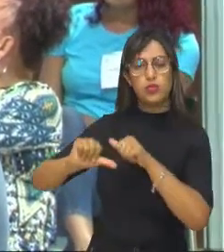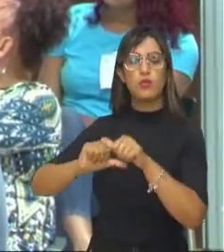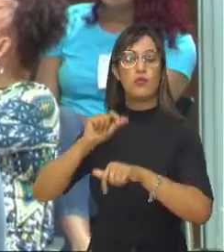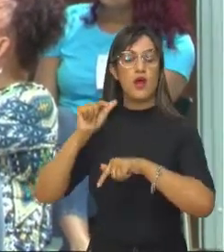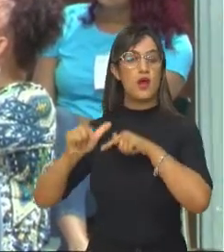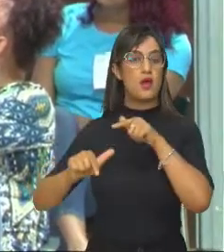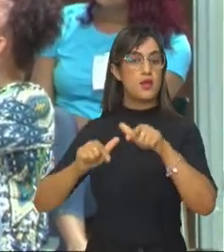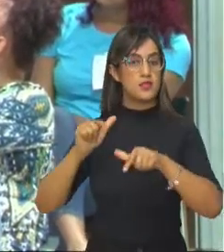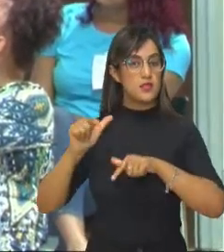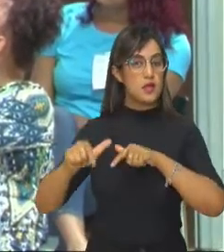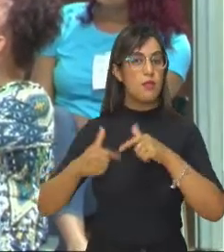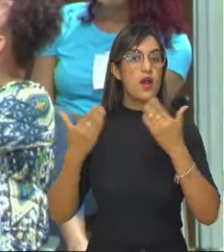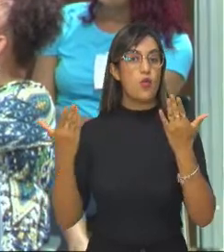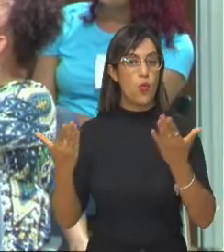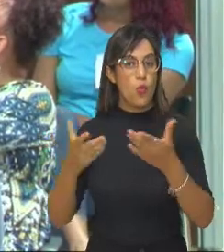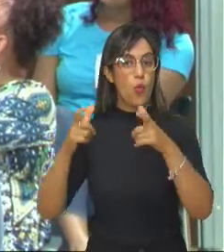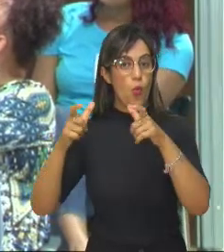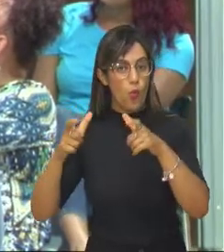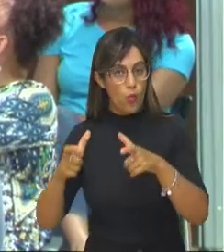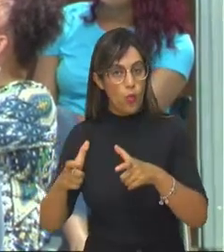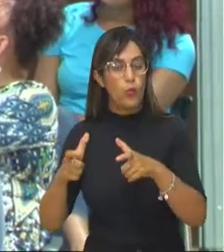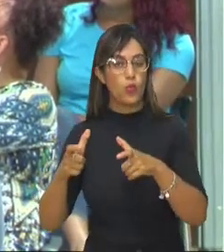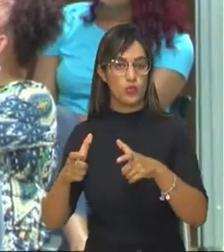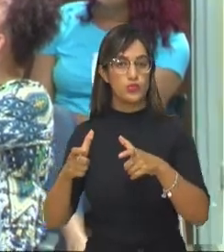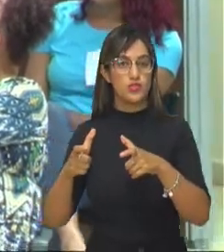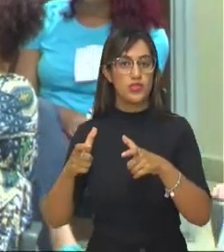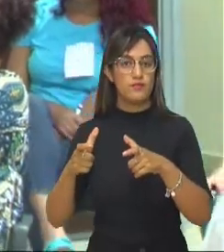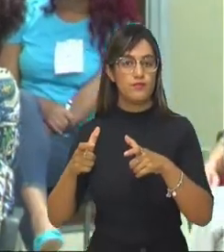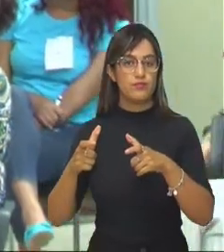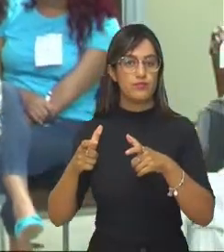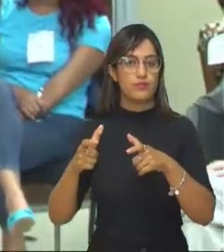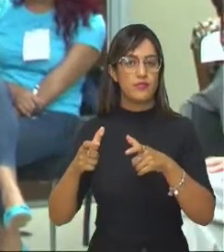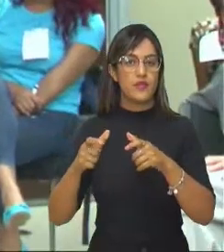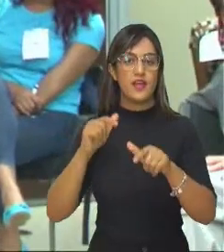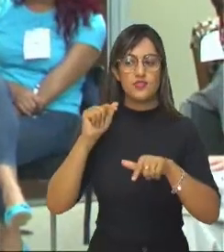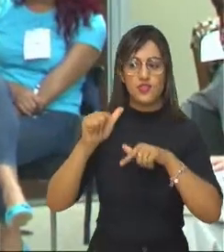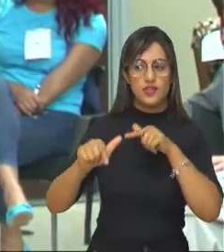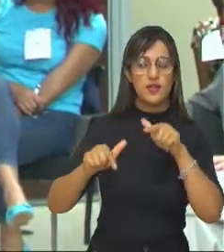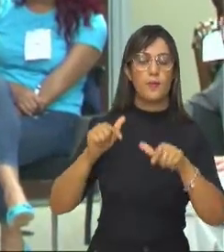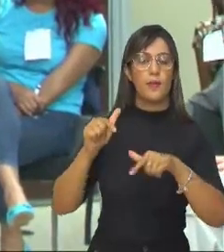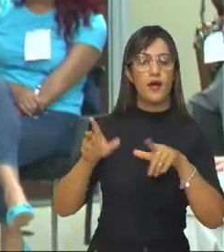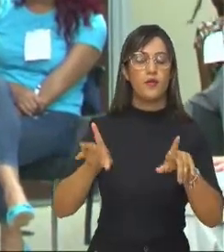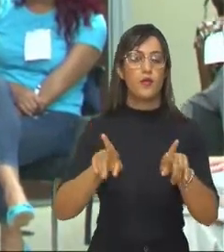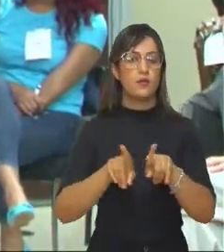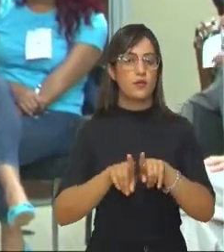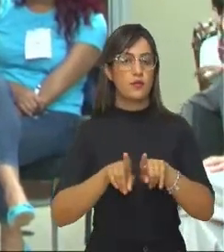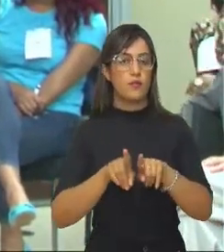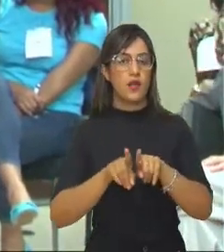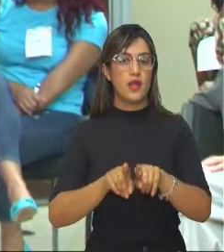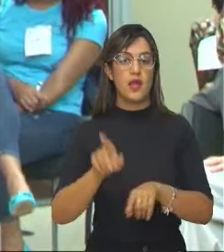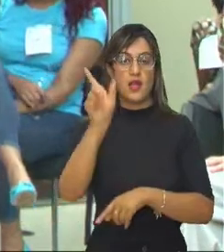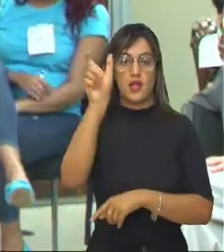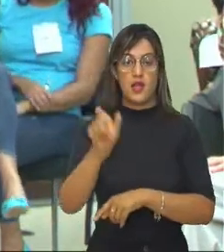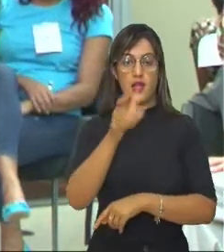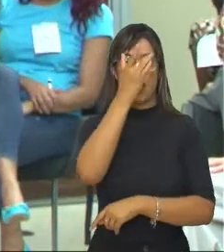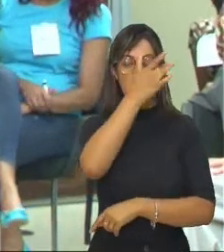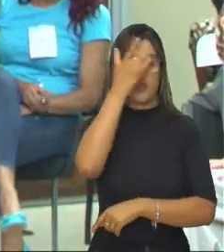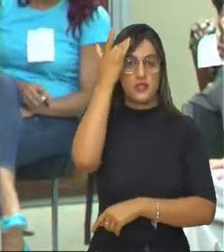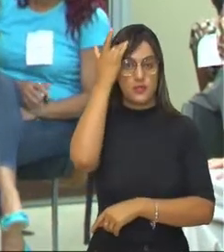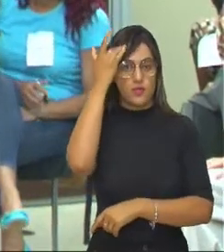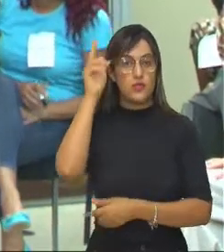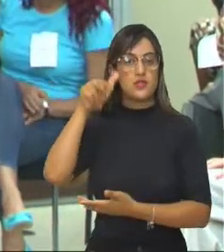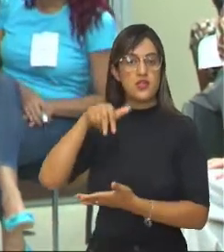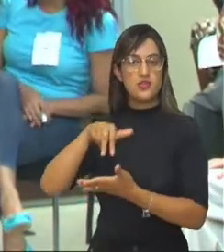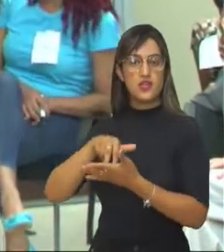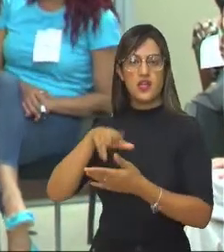que nós estamos hoje num espaço de aquilombamento. Nós precisamos fazer com que as pessoas estejam aqui e elas saiam